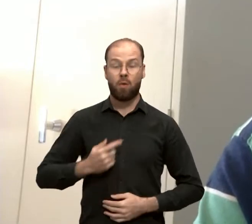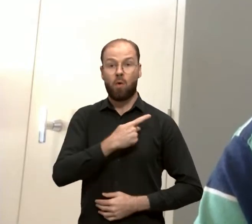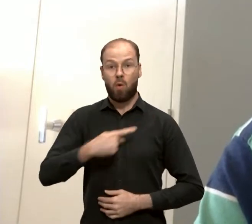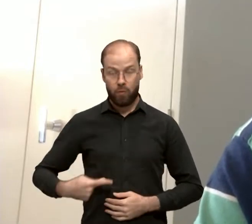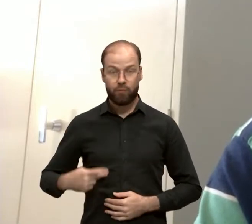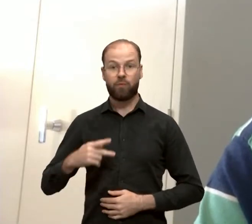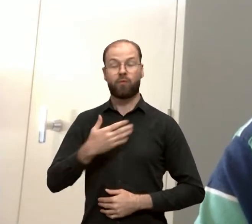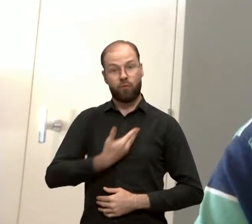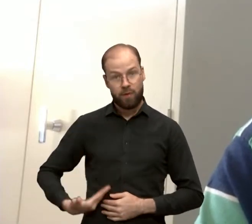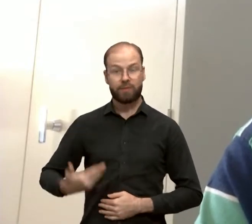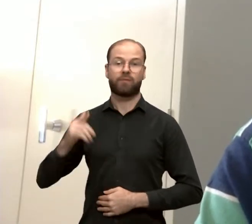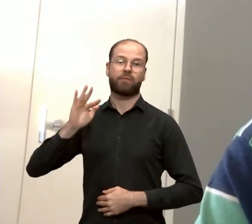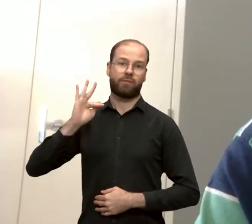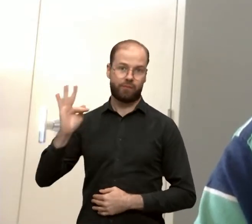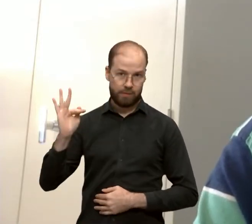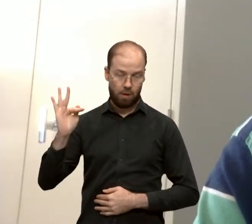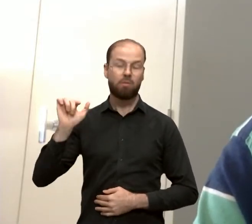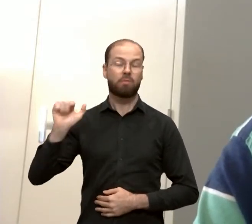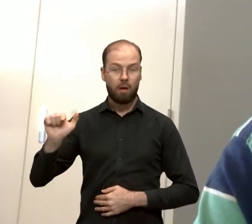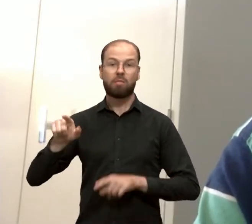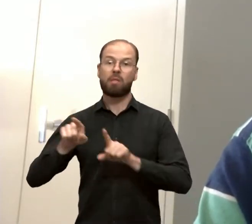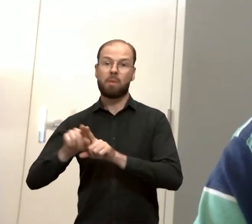o intercâmbio de estudantes,